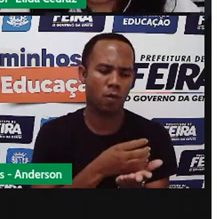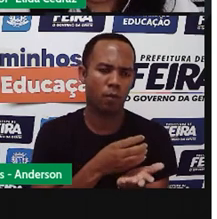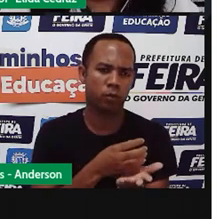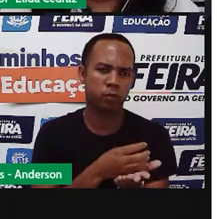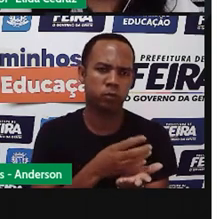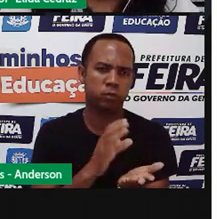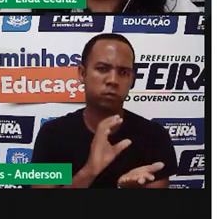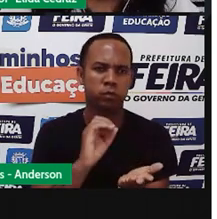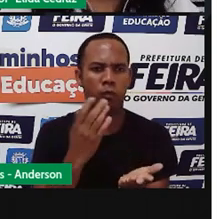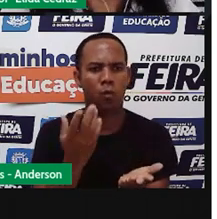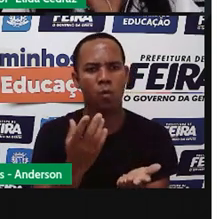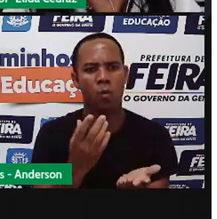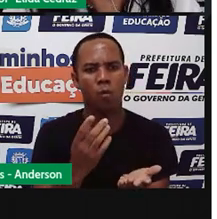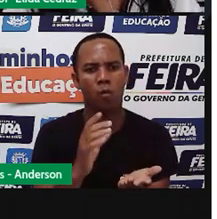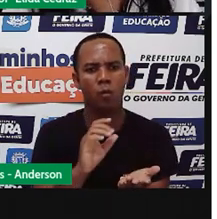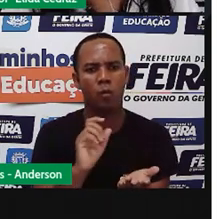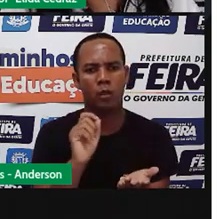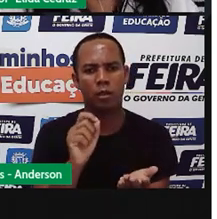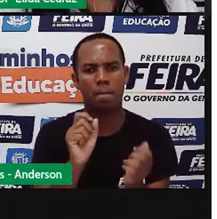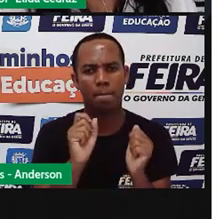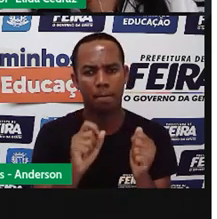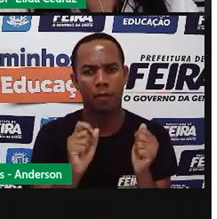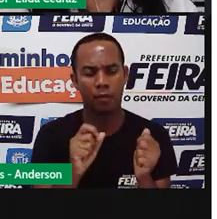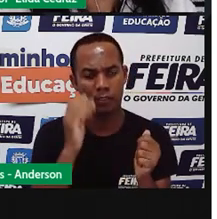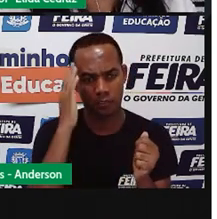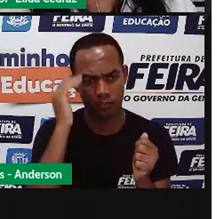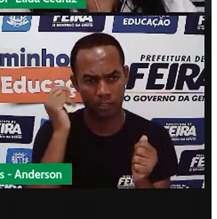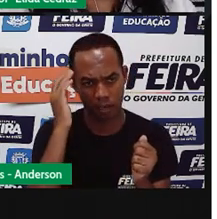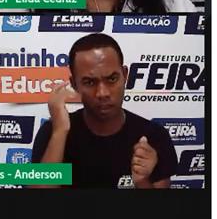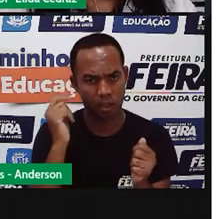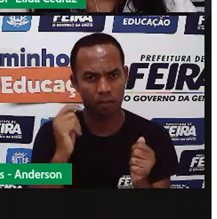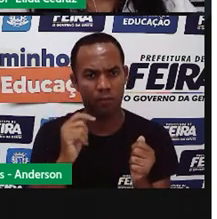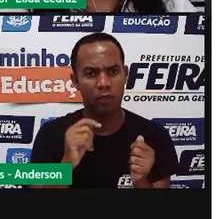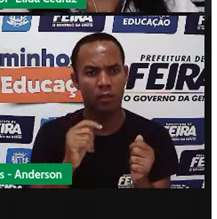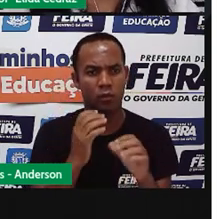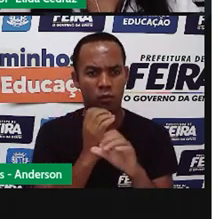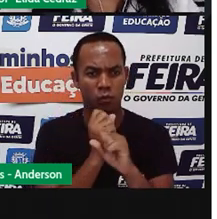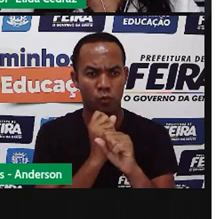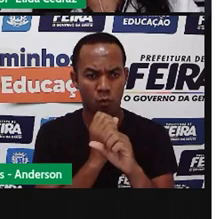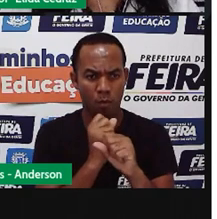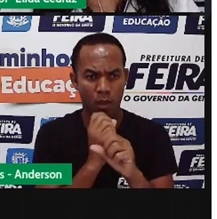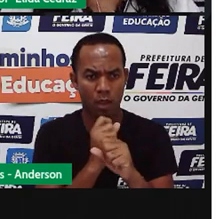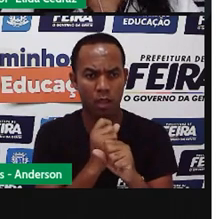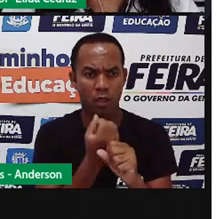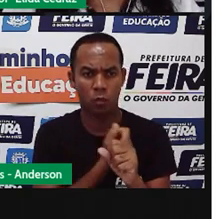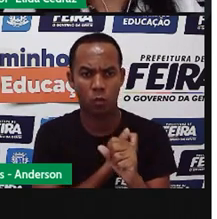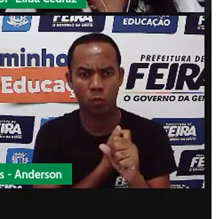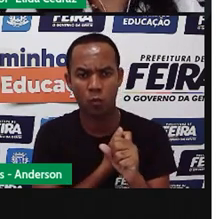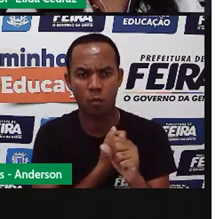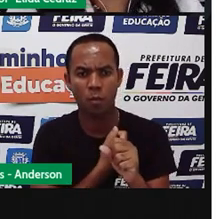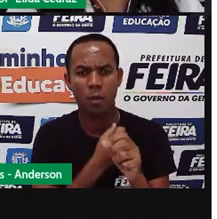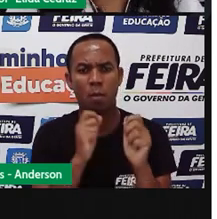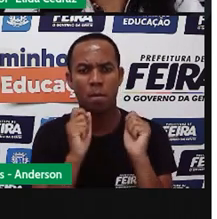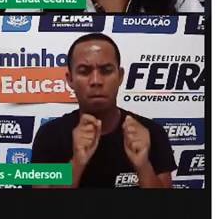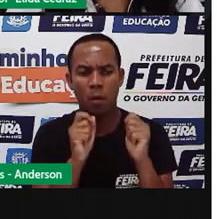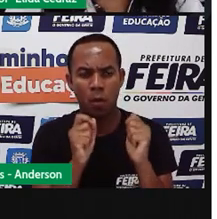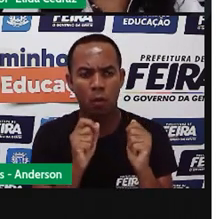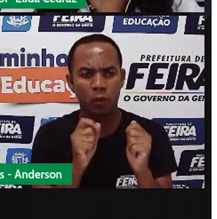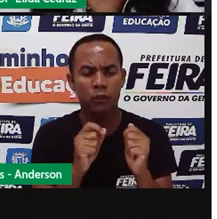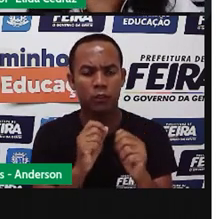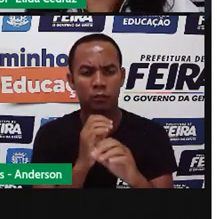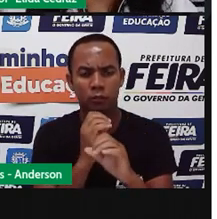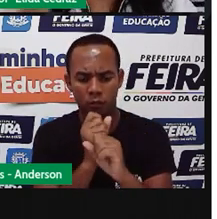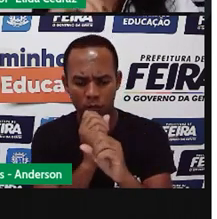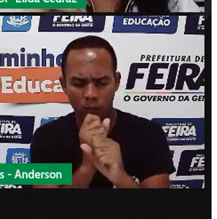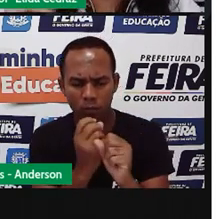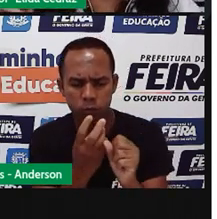descartável, ou você pode, se você já sabe trabalhar as continhas com os números, você pode